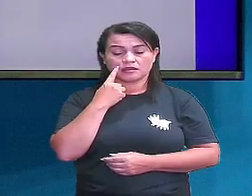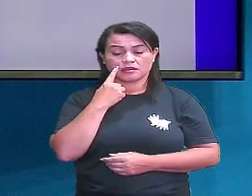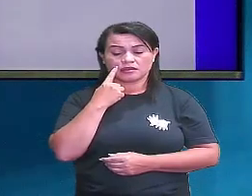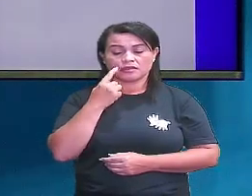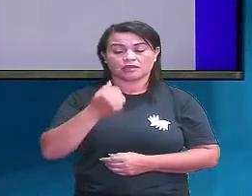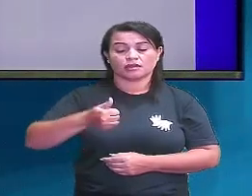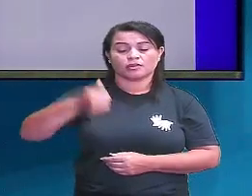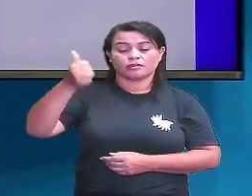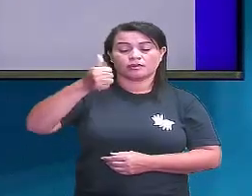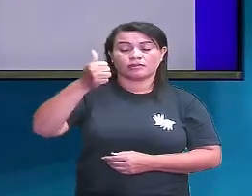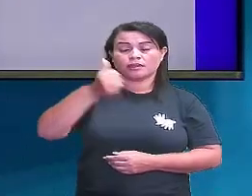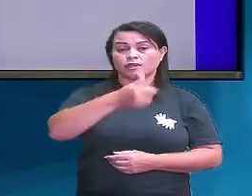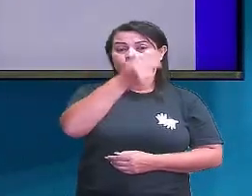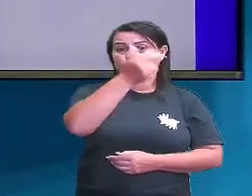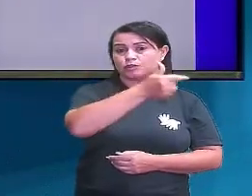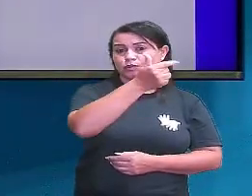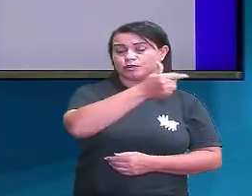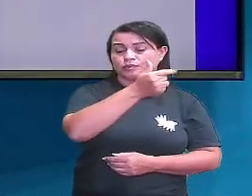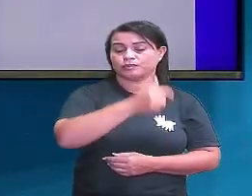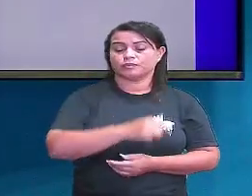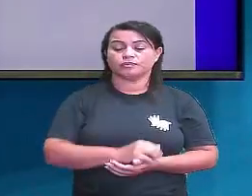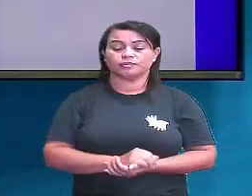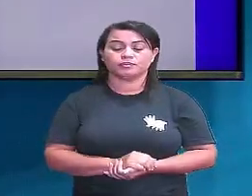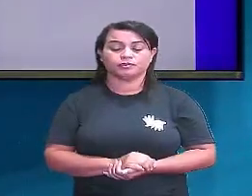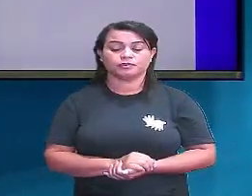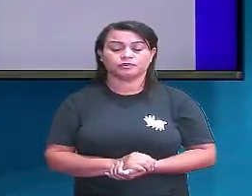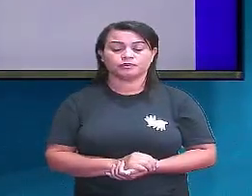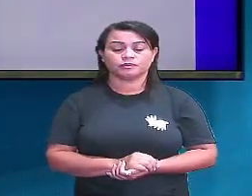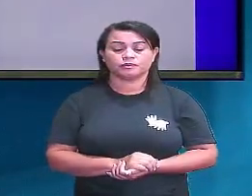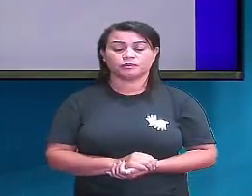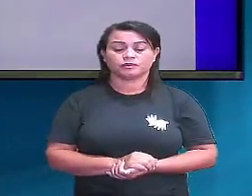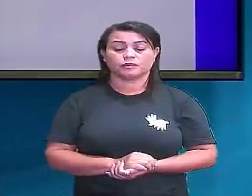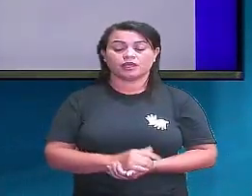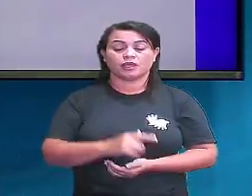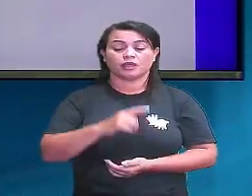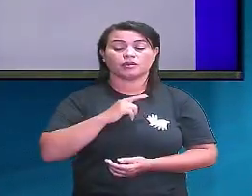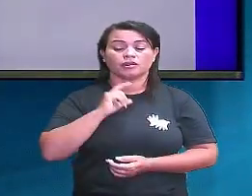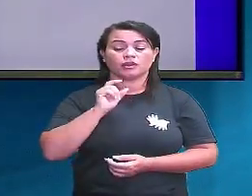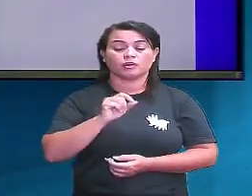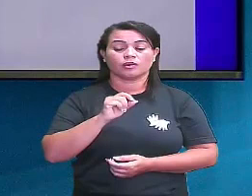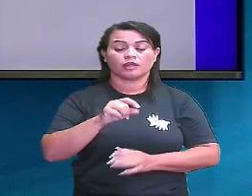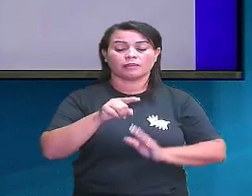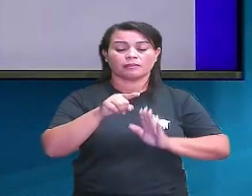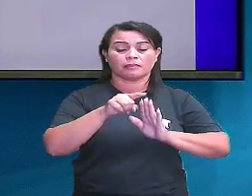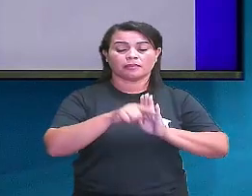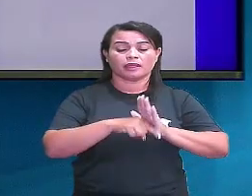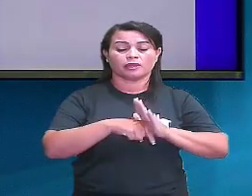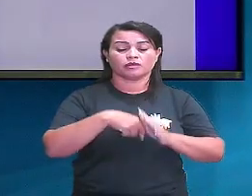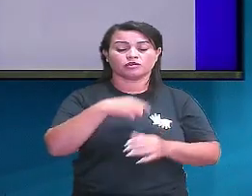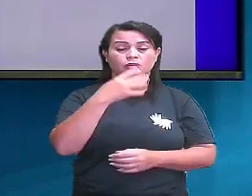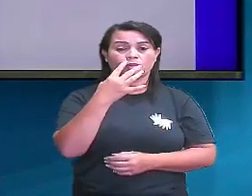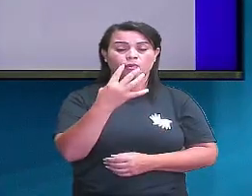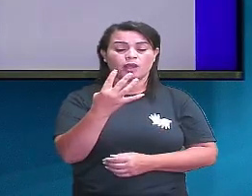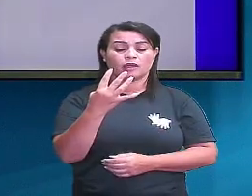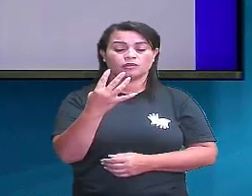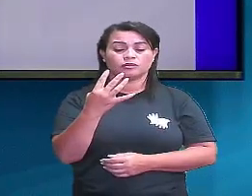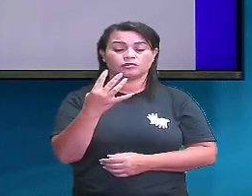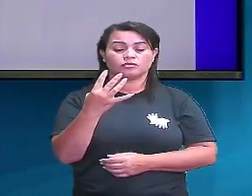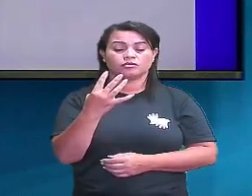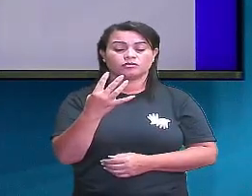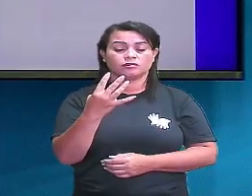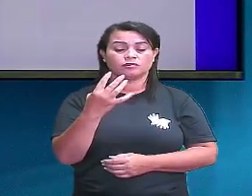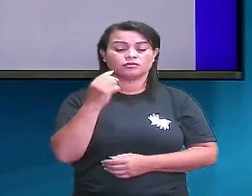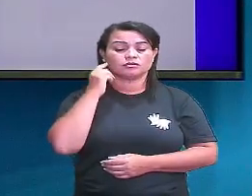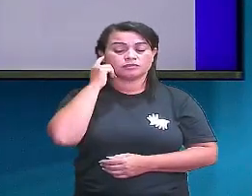primeiro quadrante e no segundo quadrante, tá? E aí eu tenho quem aqui? Menos 4, então menos 1,